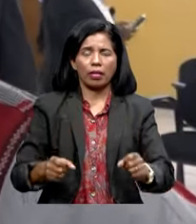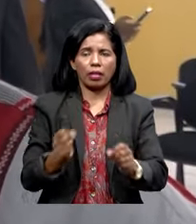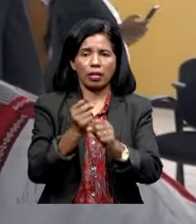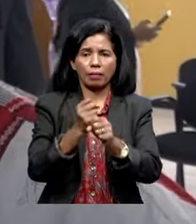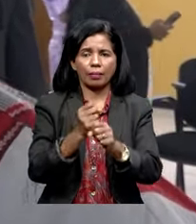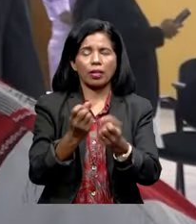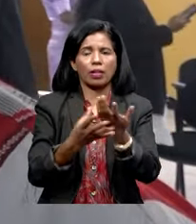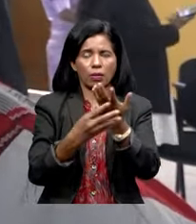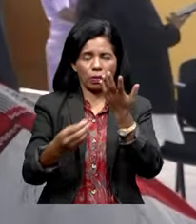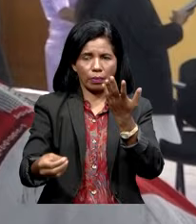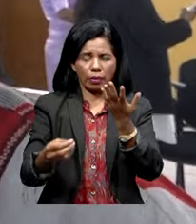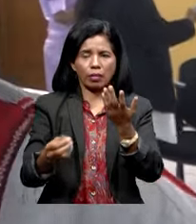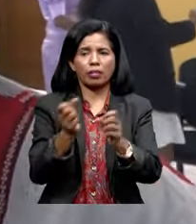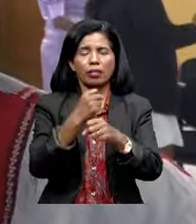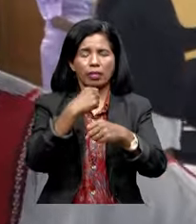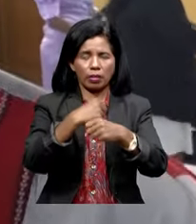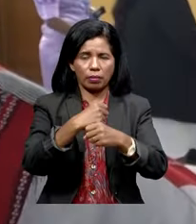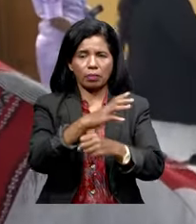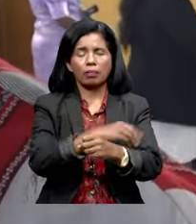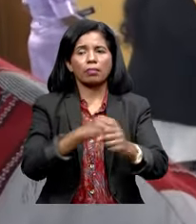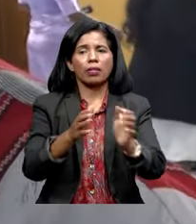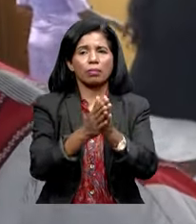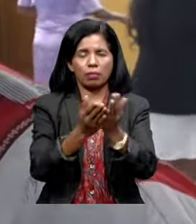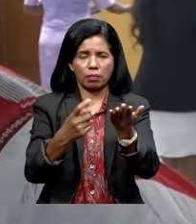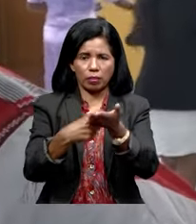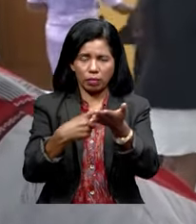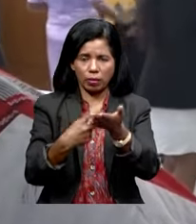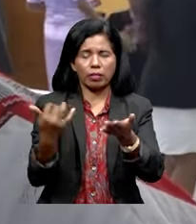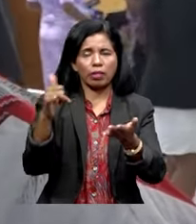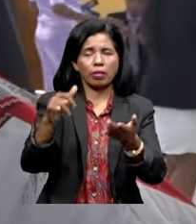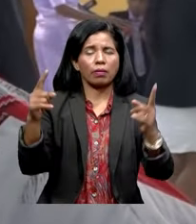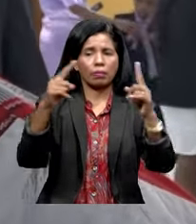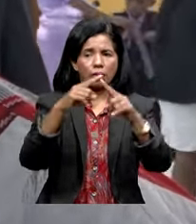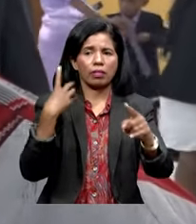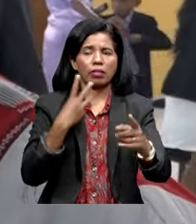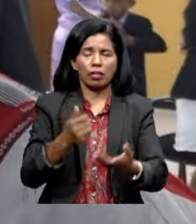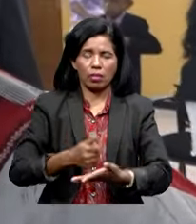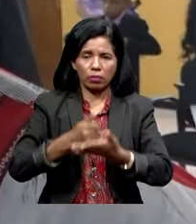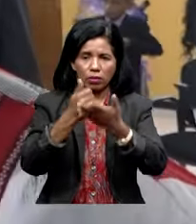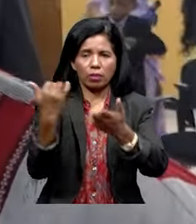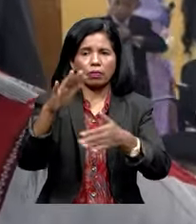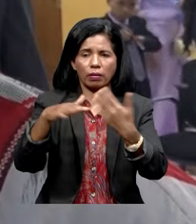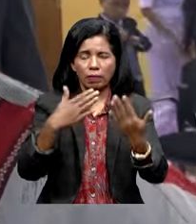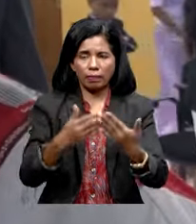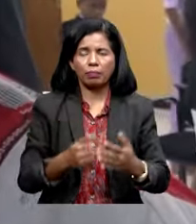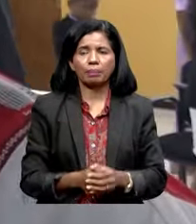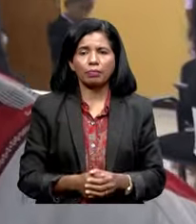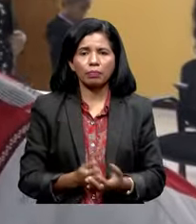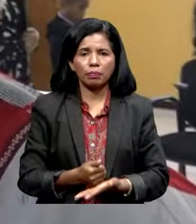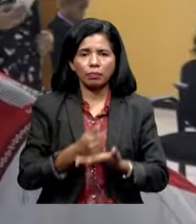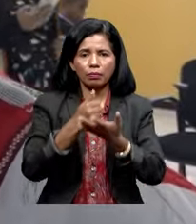belle funciona no belle halo personalizasaun bai ha itenini atendimento sira